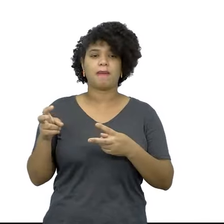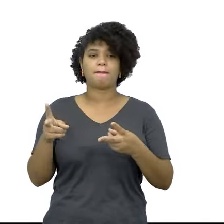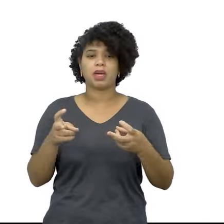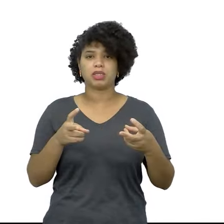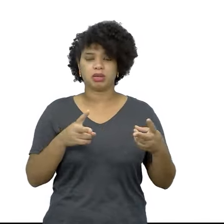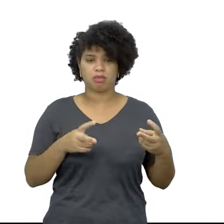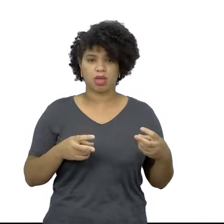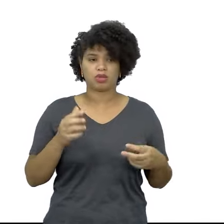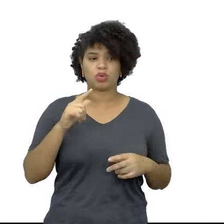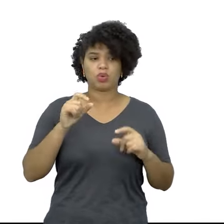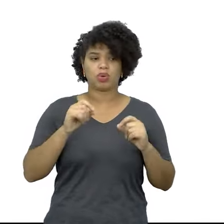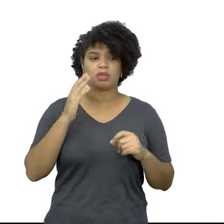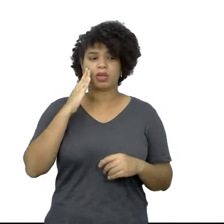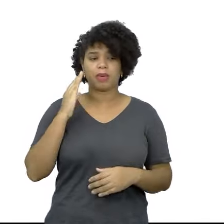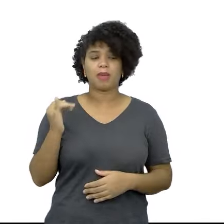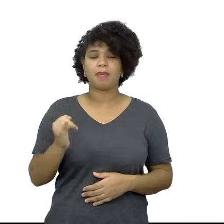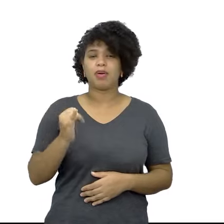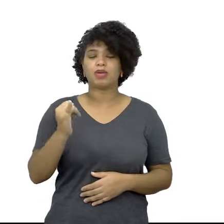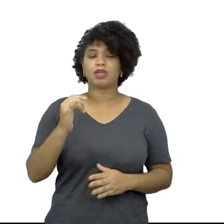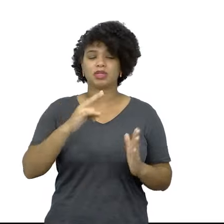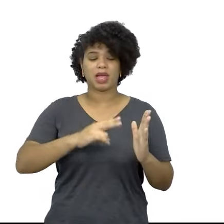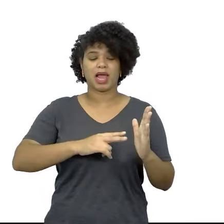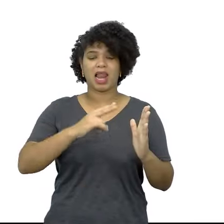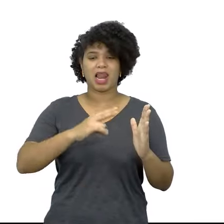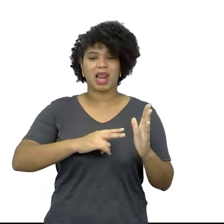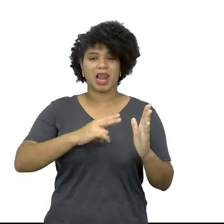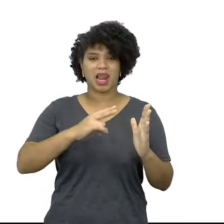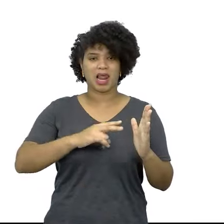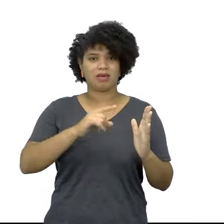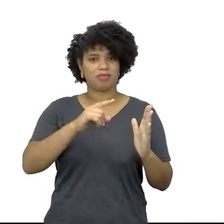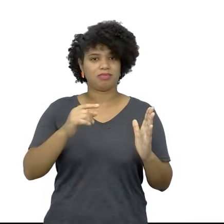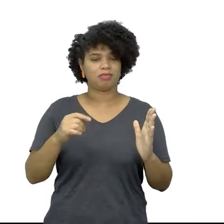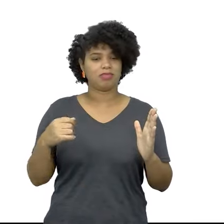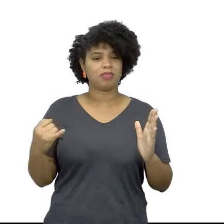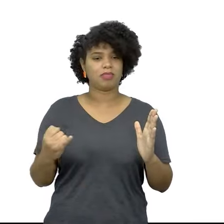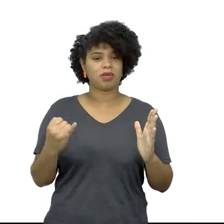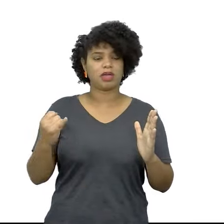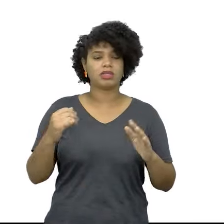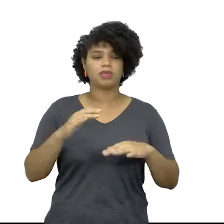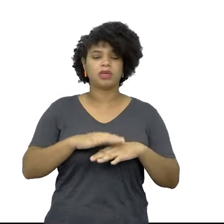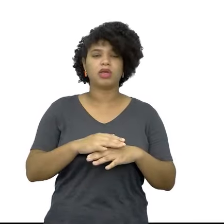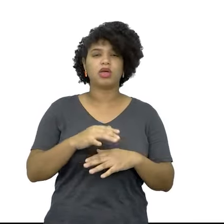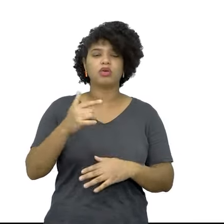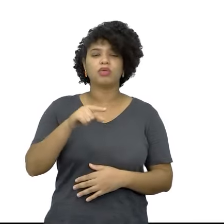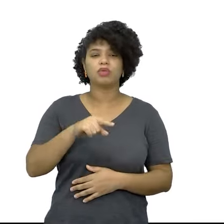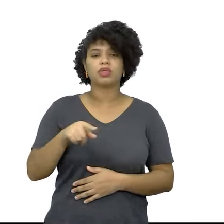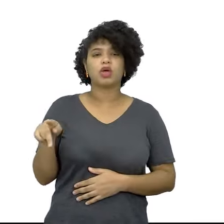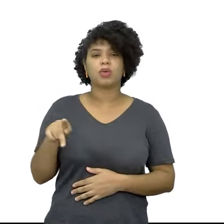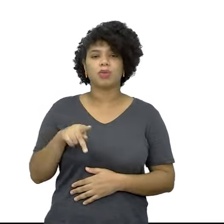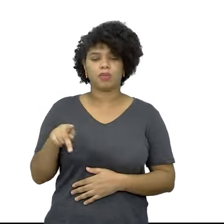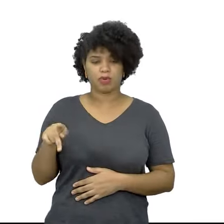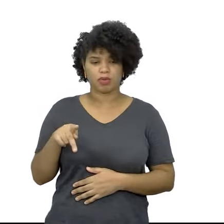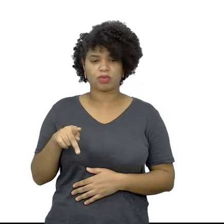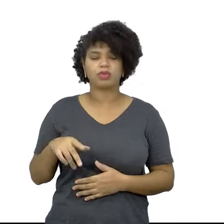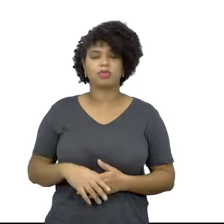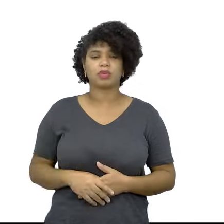observar também é a importância da leitura realizada por você, professor, por você, professora, que além